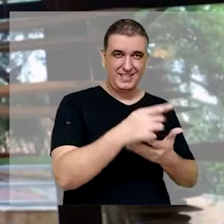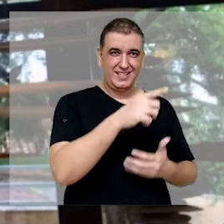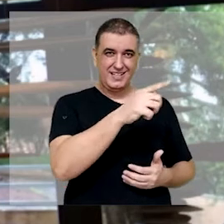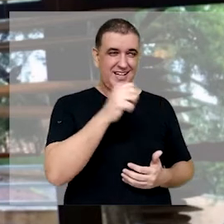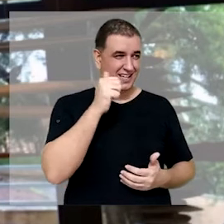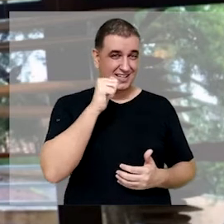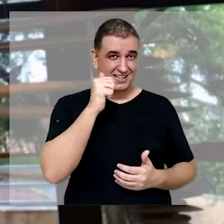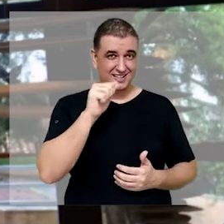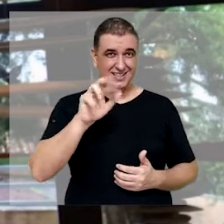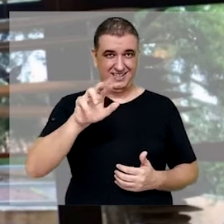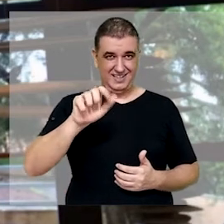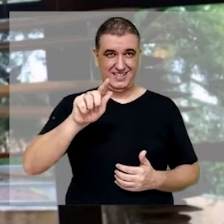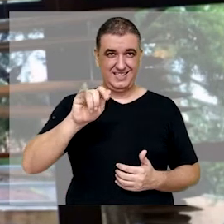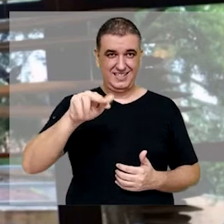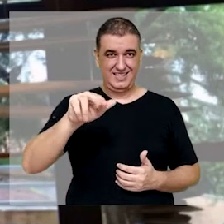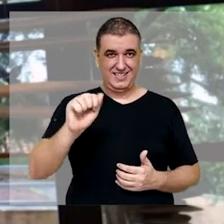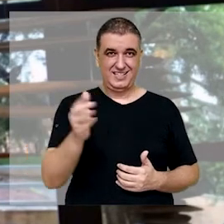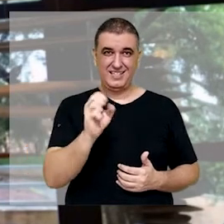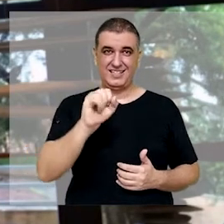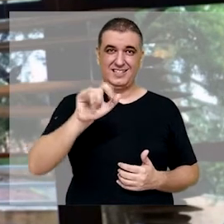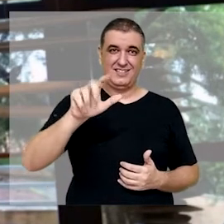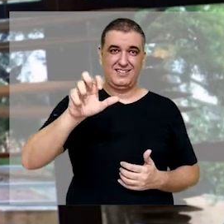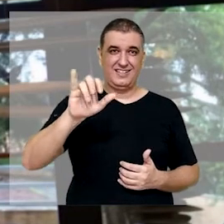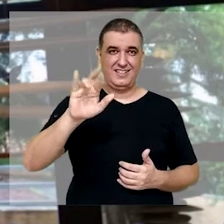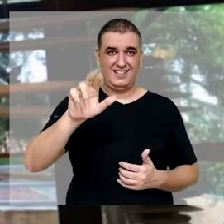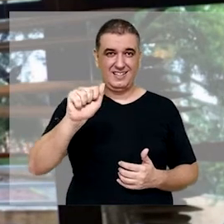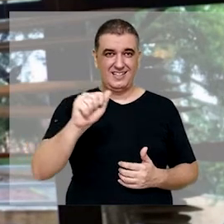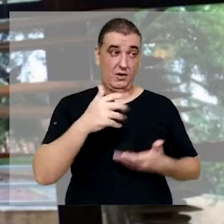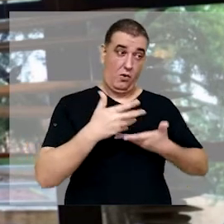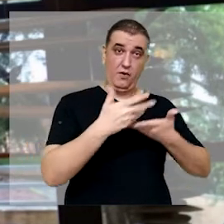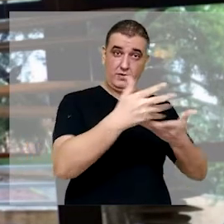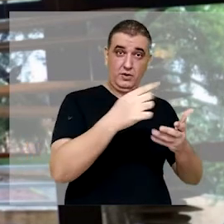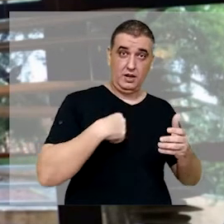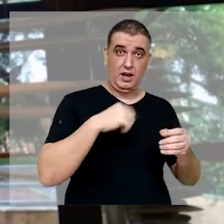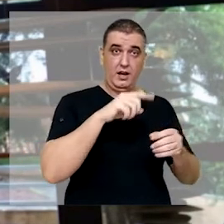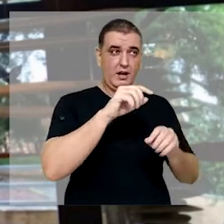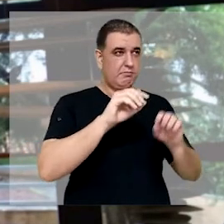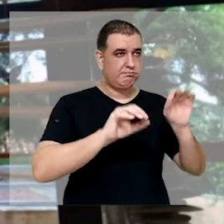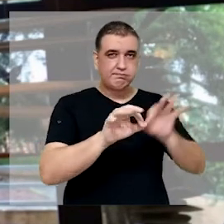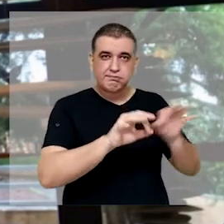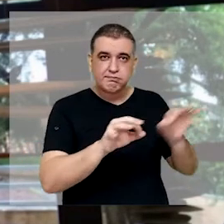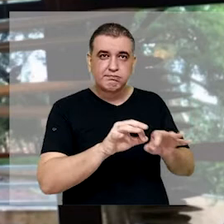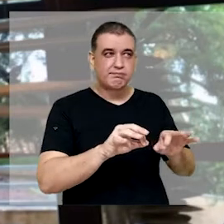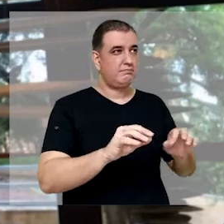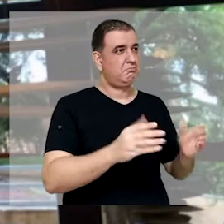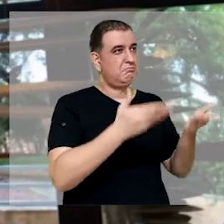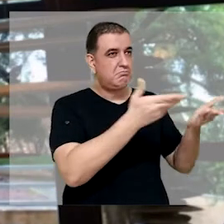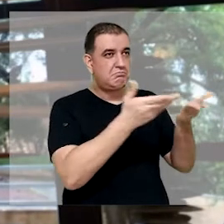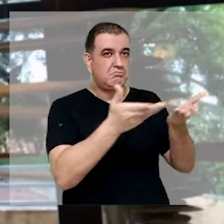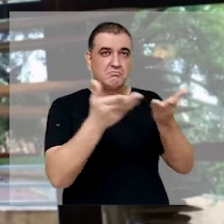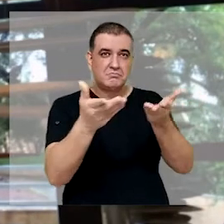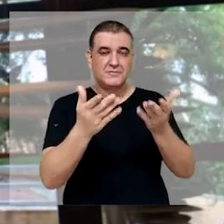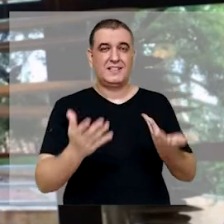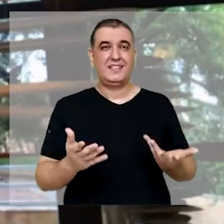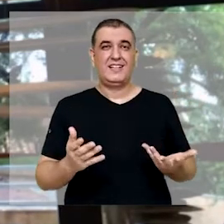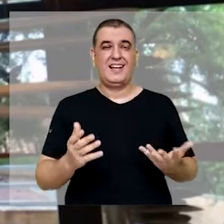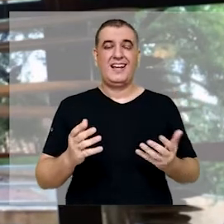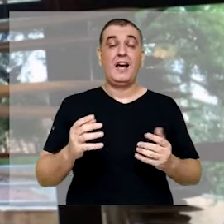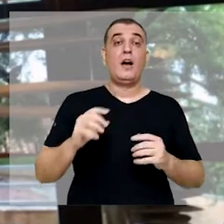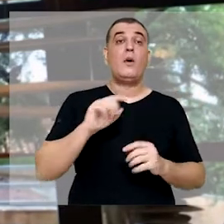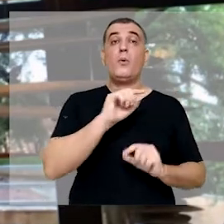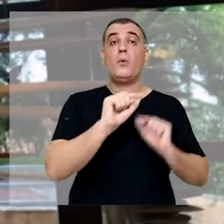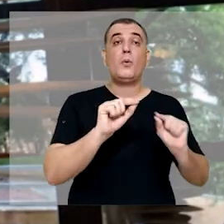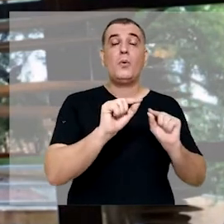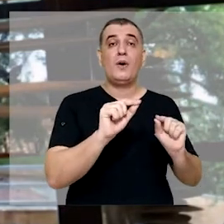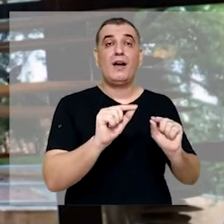pela Regina Silveira, pelo Júlio Plaza, depois que viram uma exposição minha no Centro Cultural Vergueiro, a dar essa disciplina.